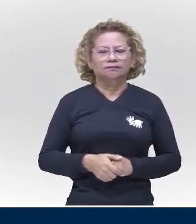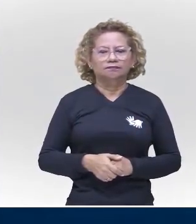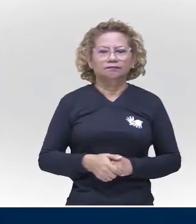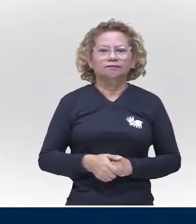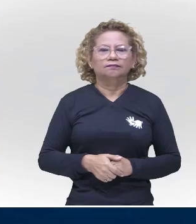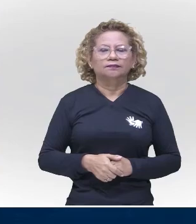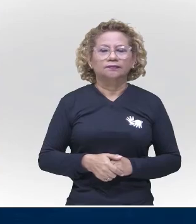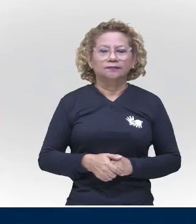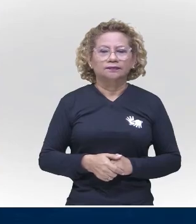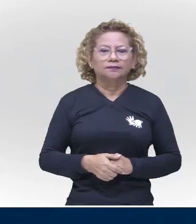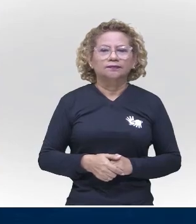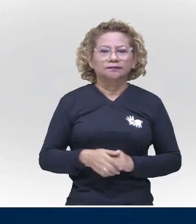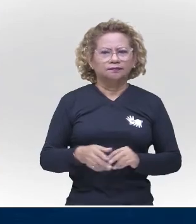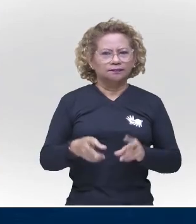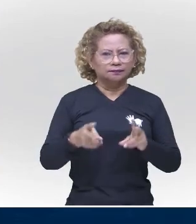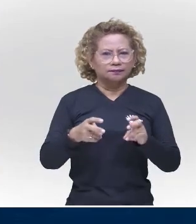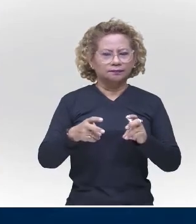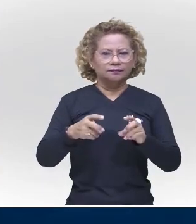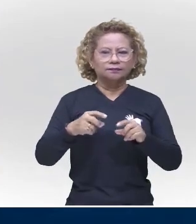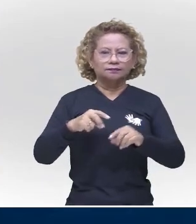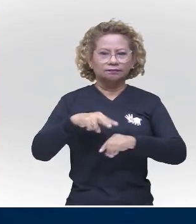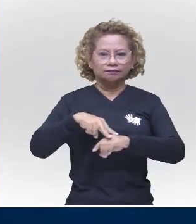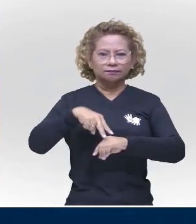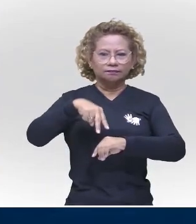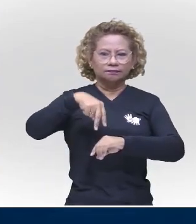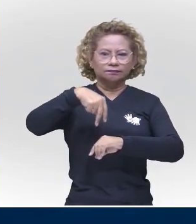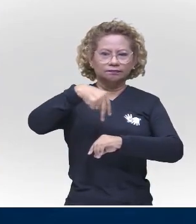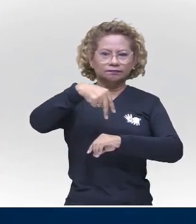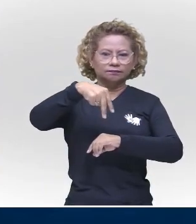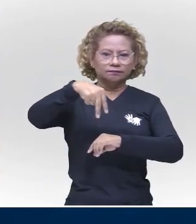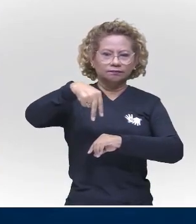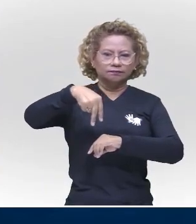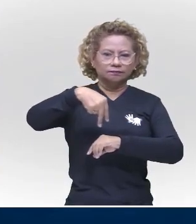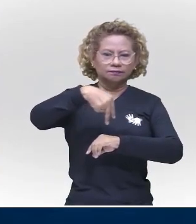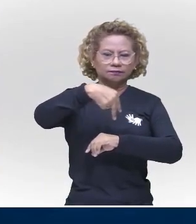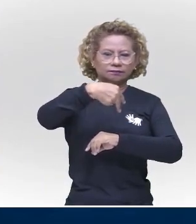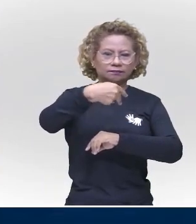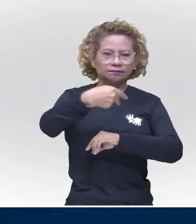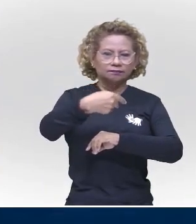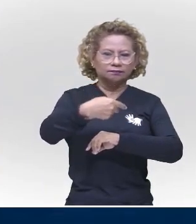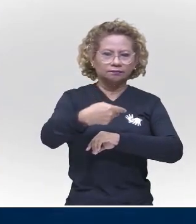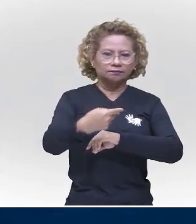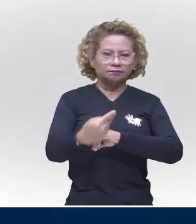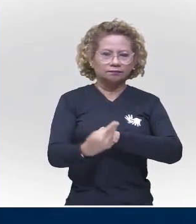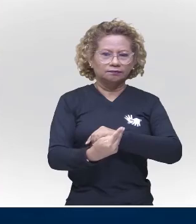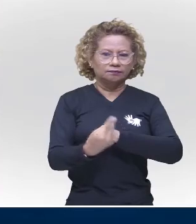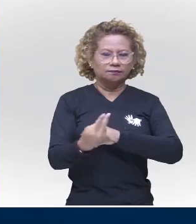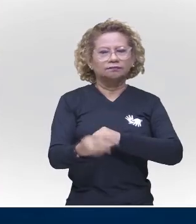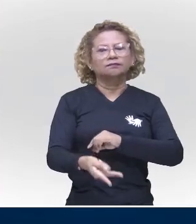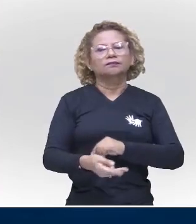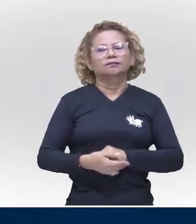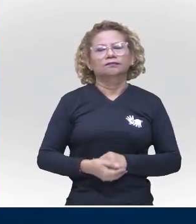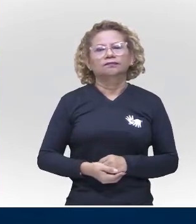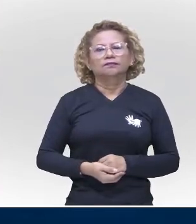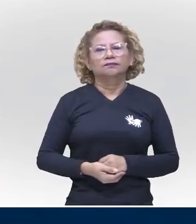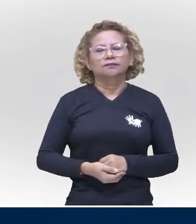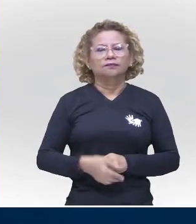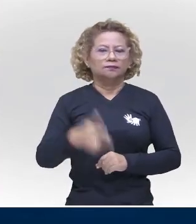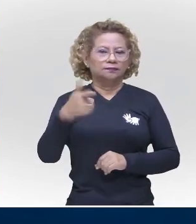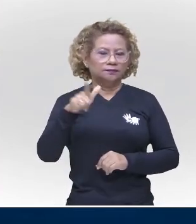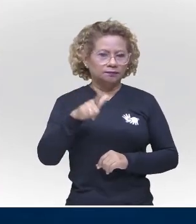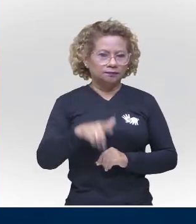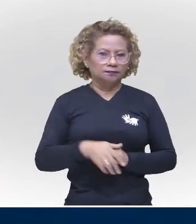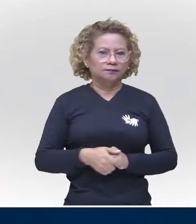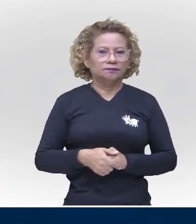bonita e mais bem elaborada, né? Por isso que se chama salto ornamental. E o próximo que nós iremos